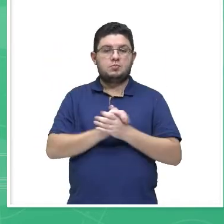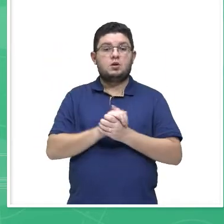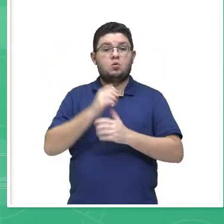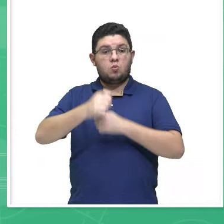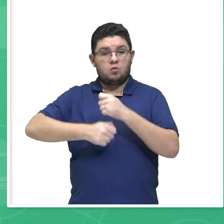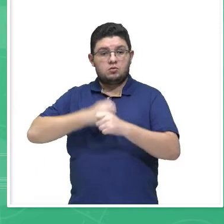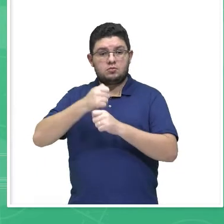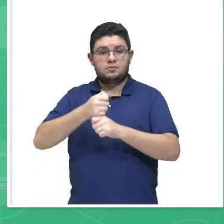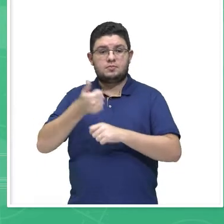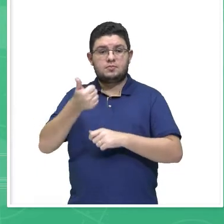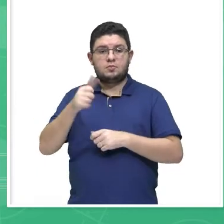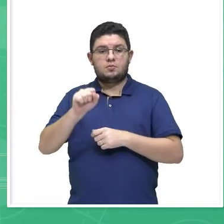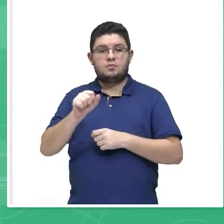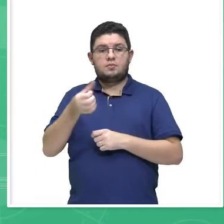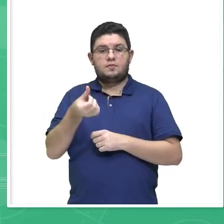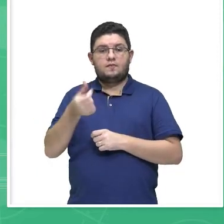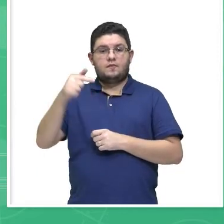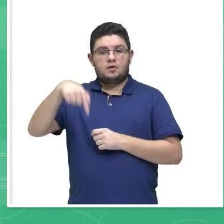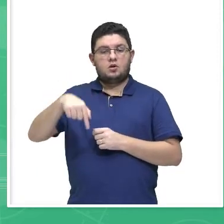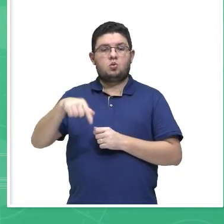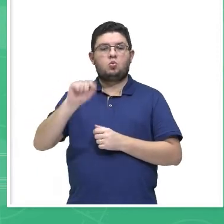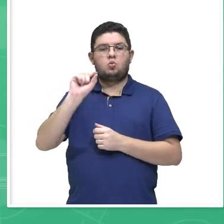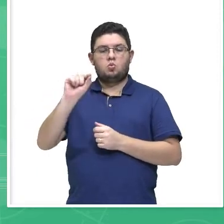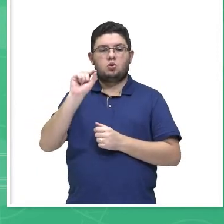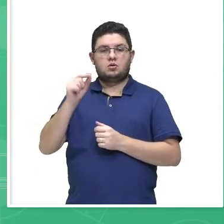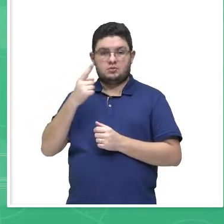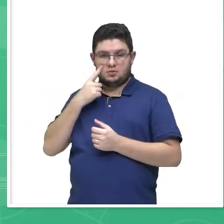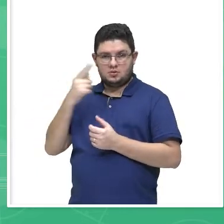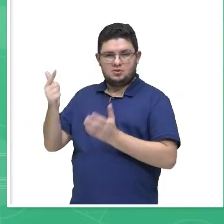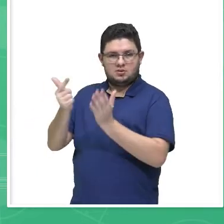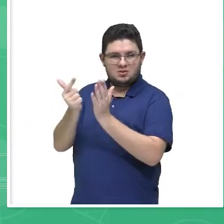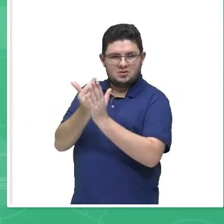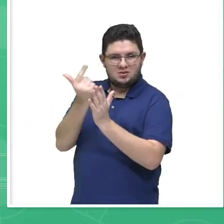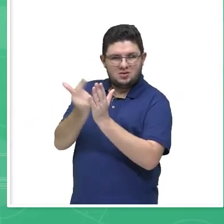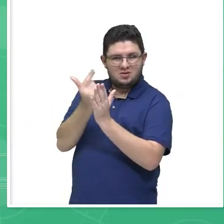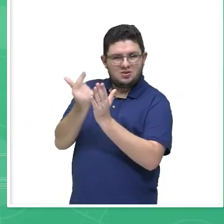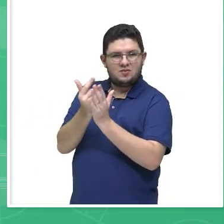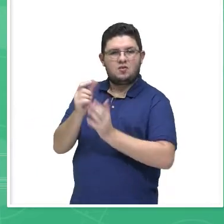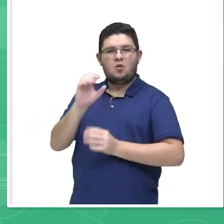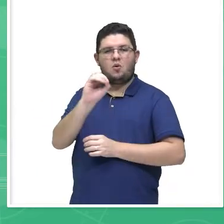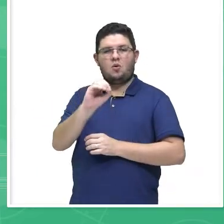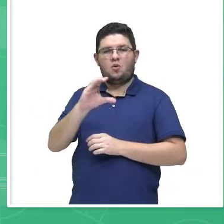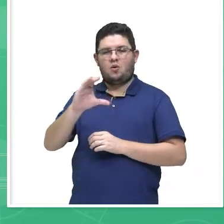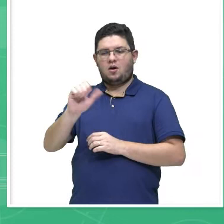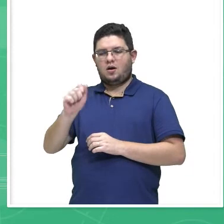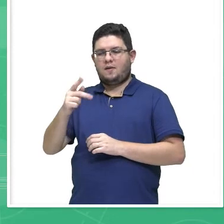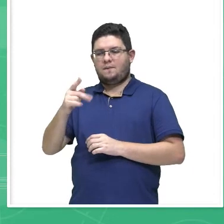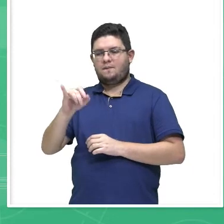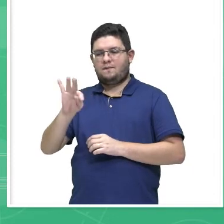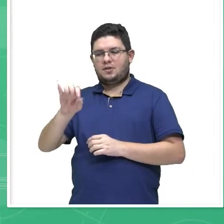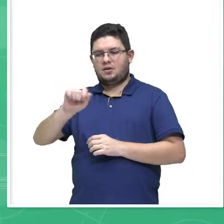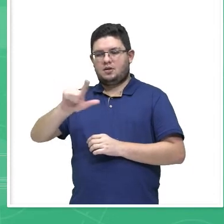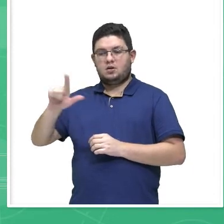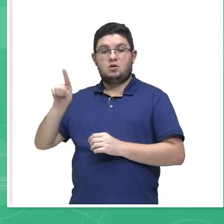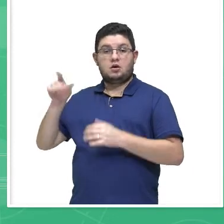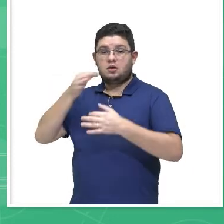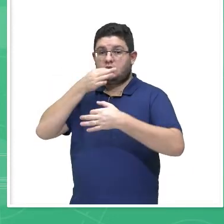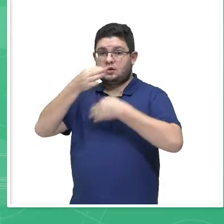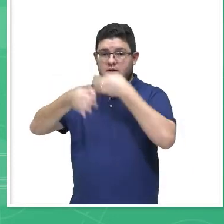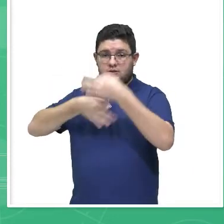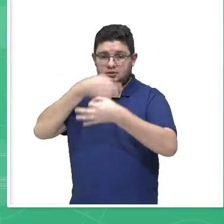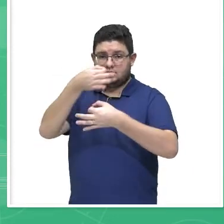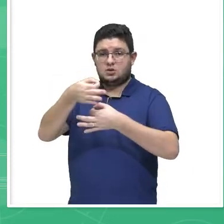1867, que é chamada O Capital, onde ele sintetiza suas críticas à economia